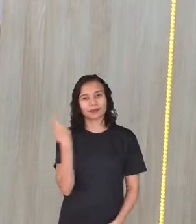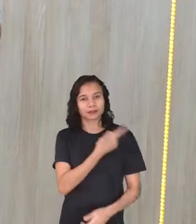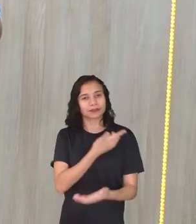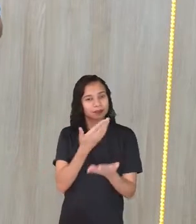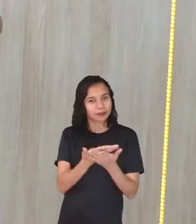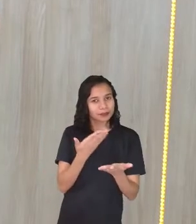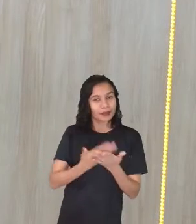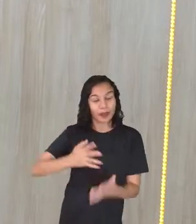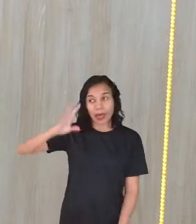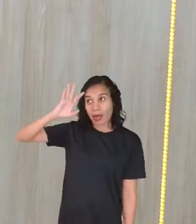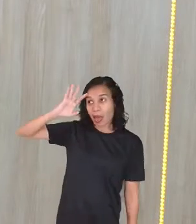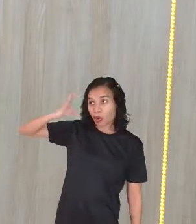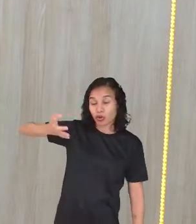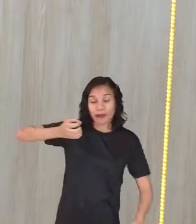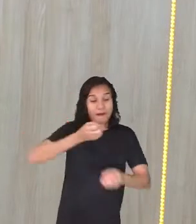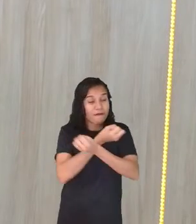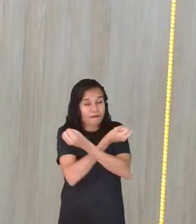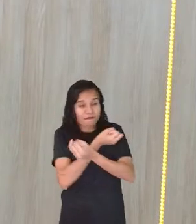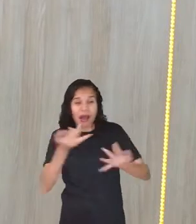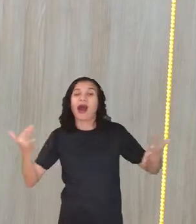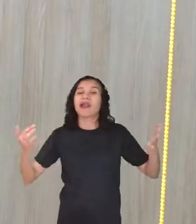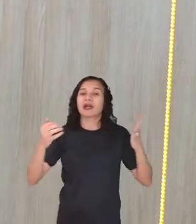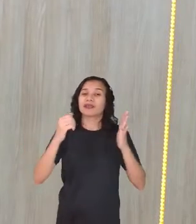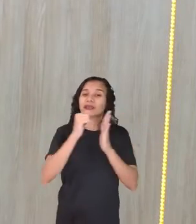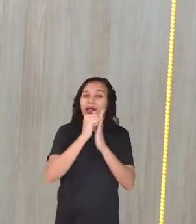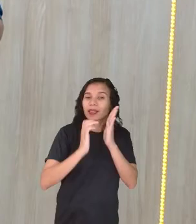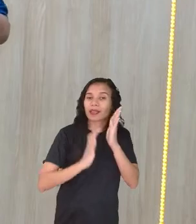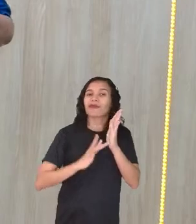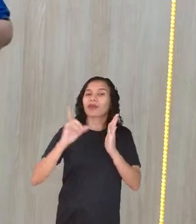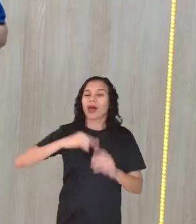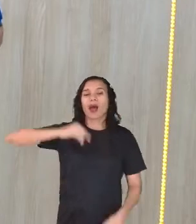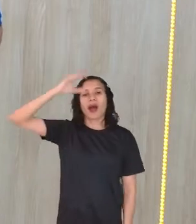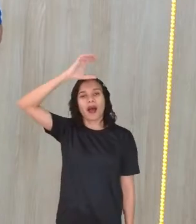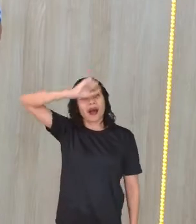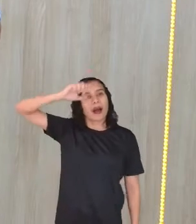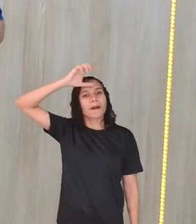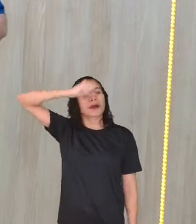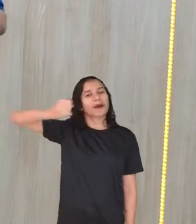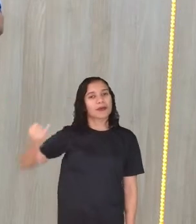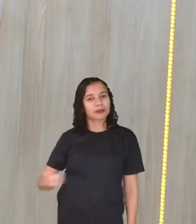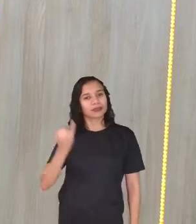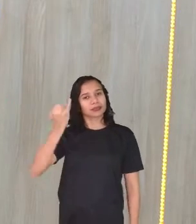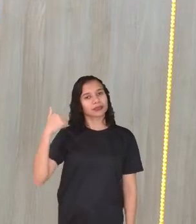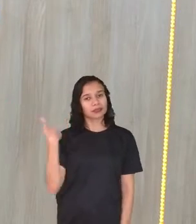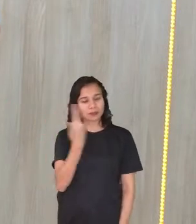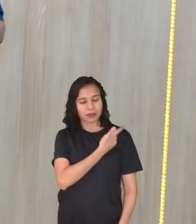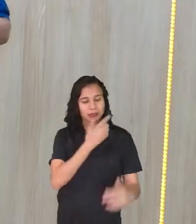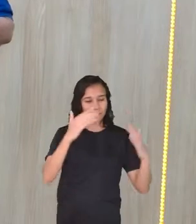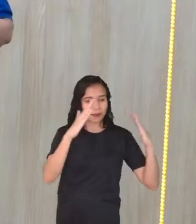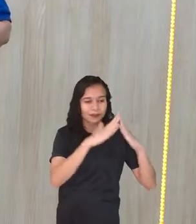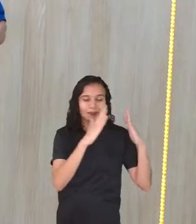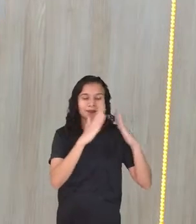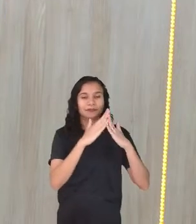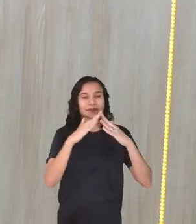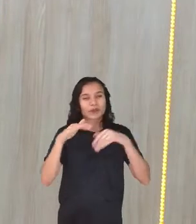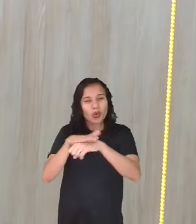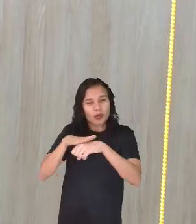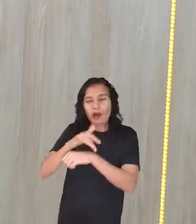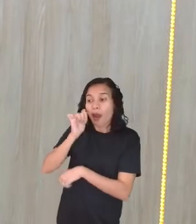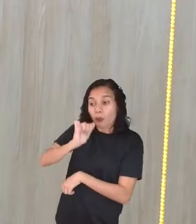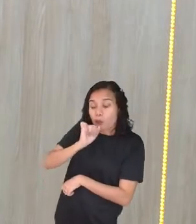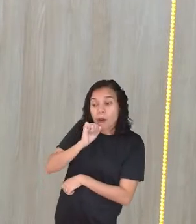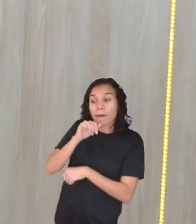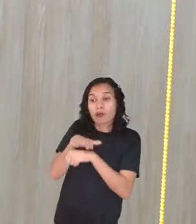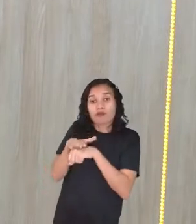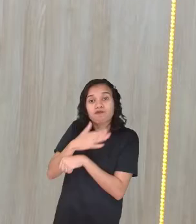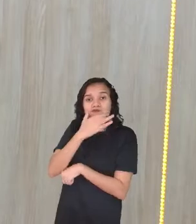da gente resolver uma série de exercícios, essa aprendizagem está sendo também levada para a nossa casa. Conversa aí com a mãe, com o